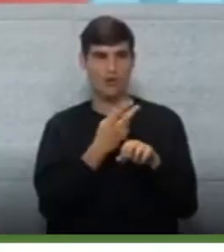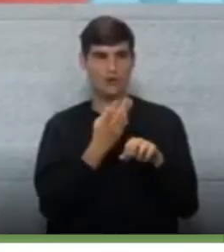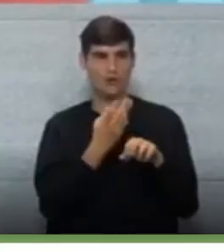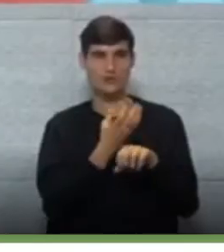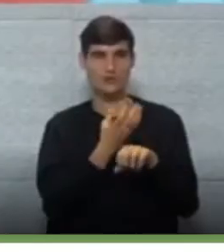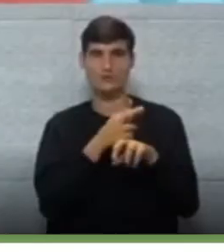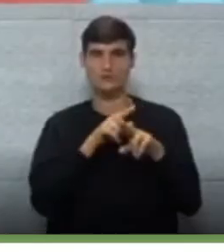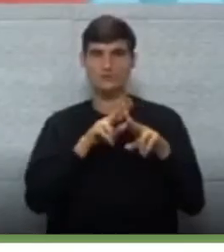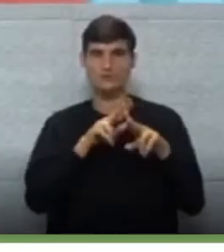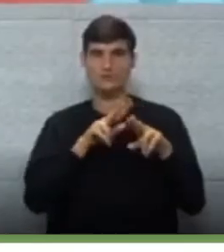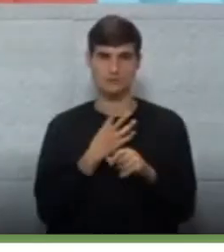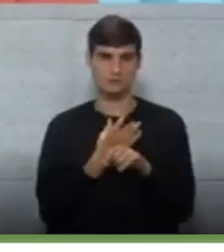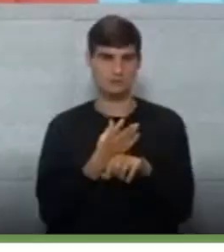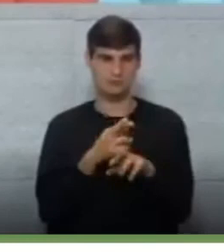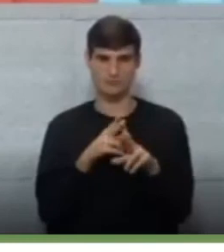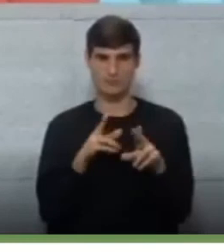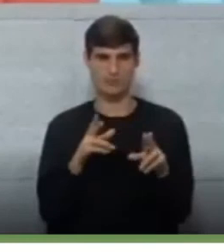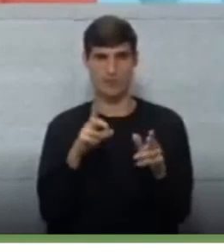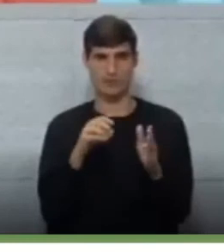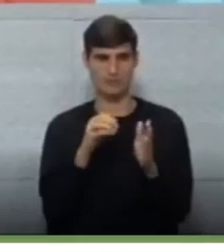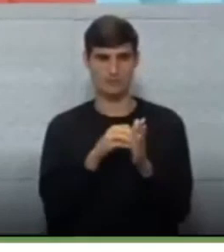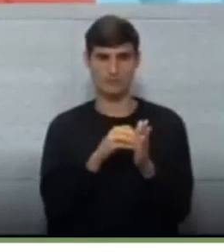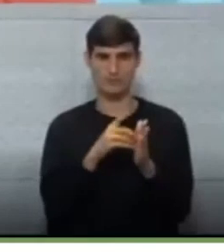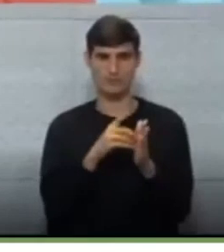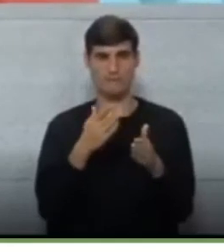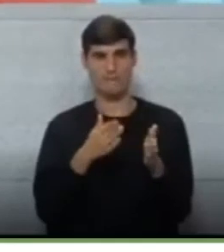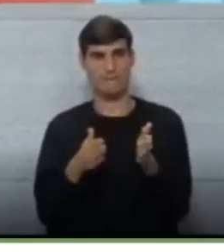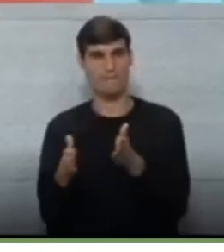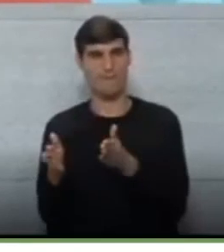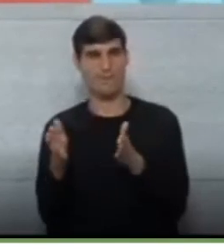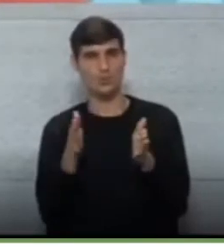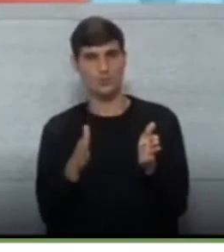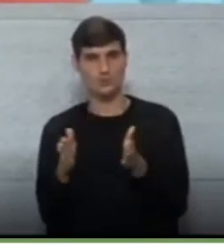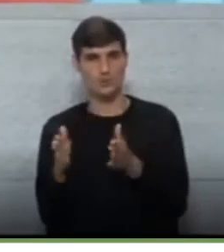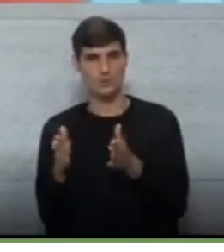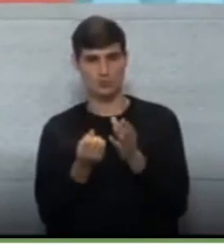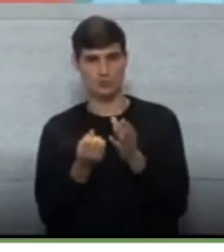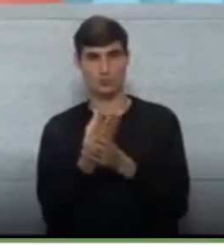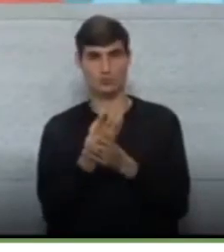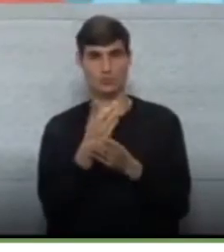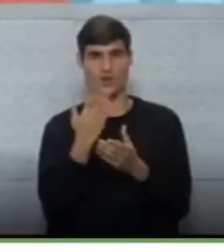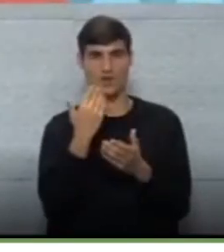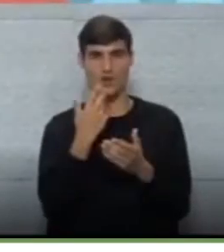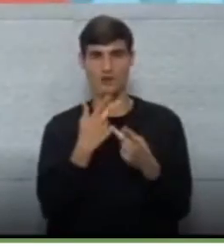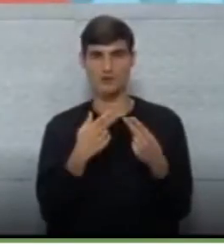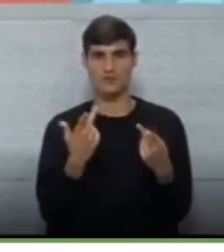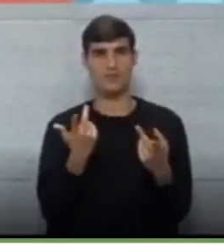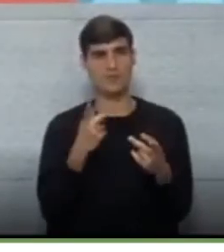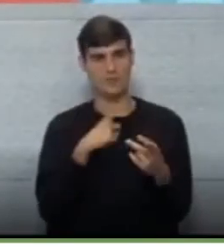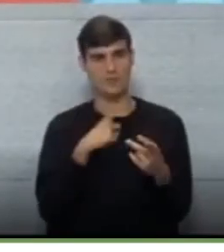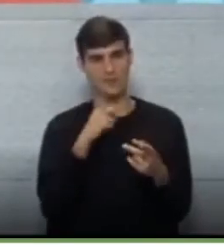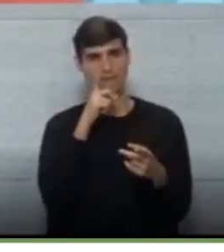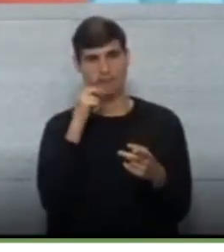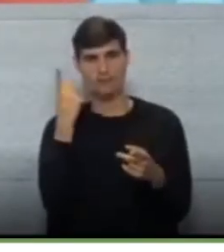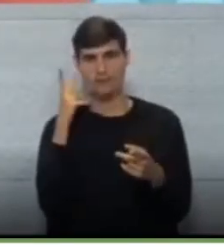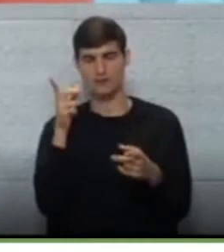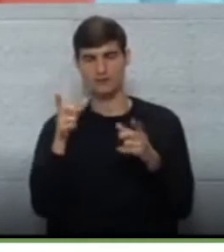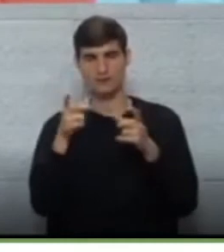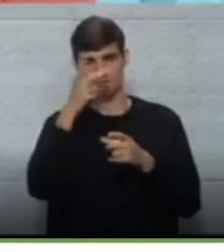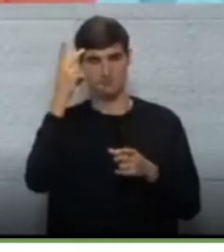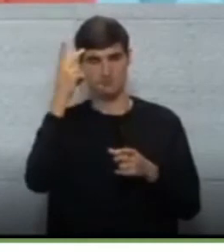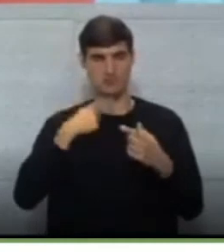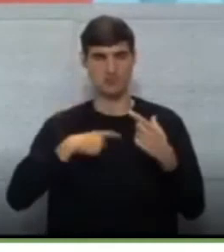não fez esse teste, eu vou adiantar. A produção de alimentos e que também possa trazer risco para os seres humanos, já